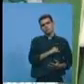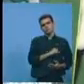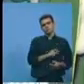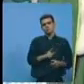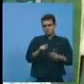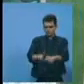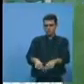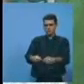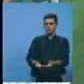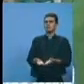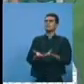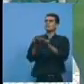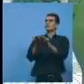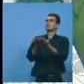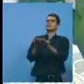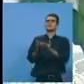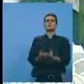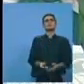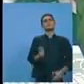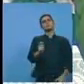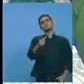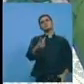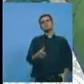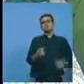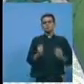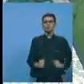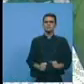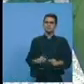o quanto você é capaz de se empenhar